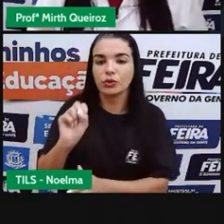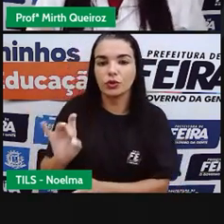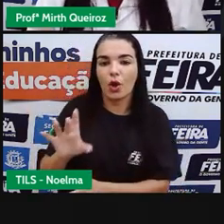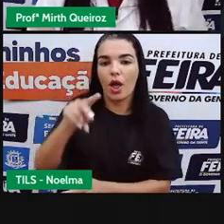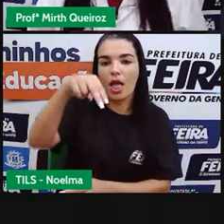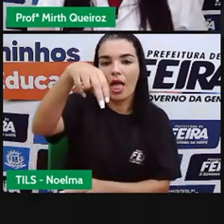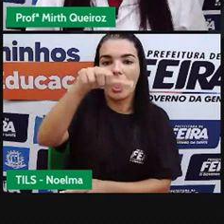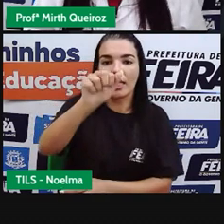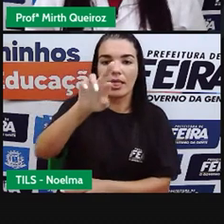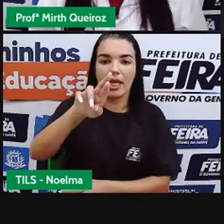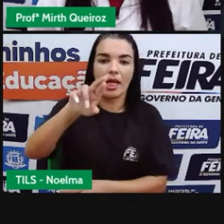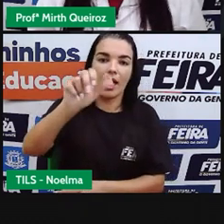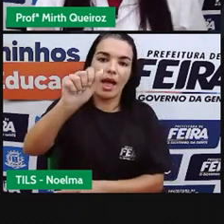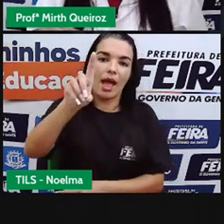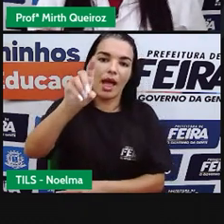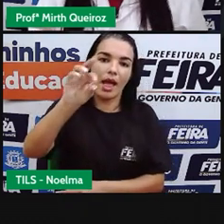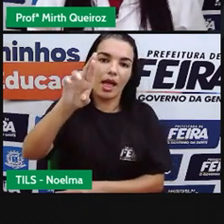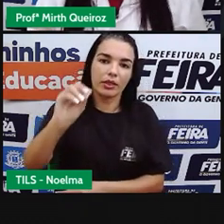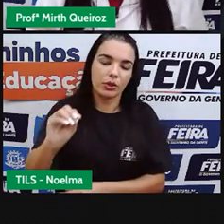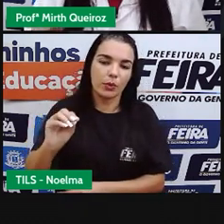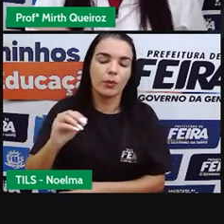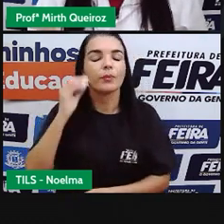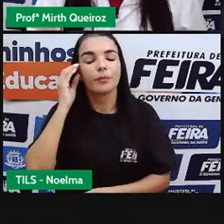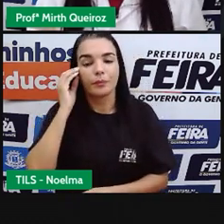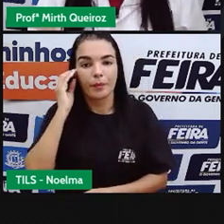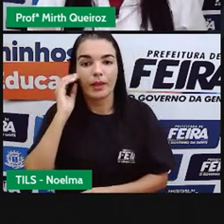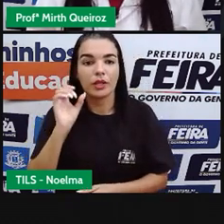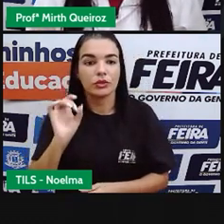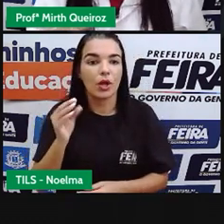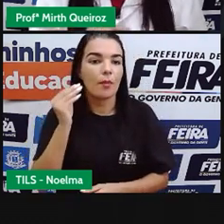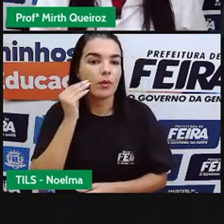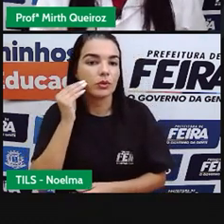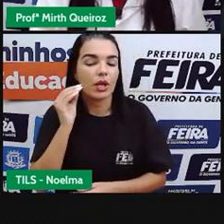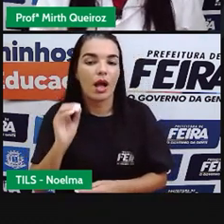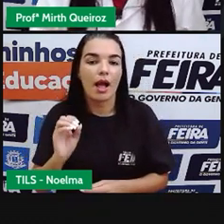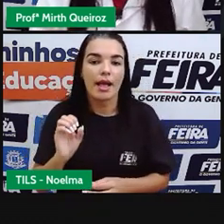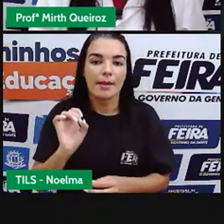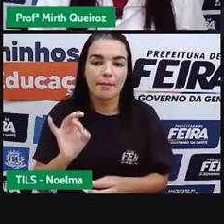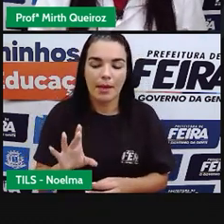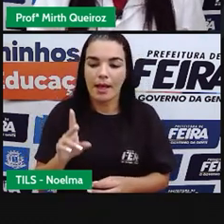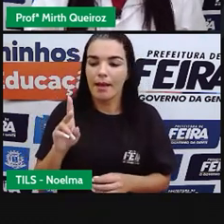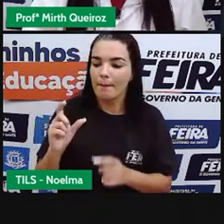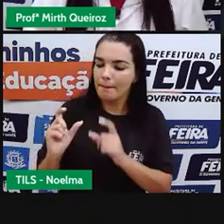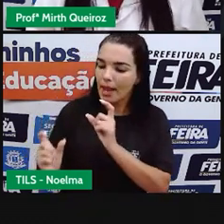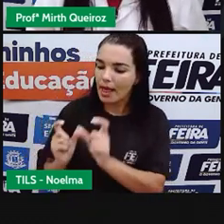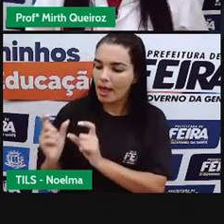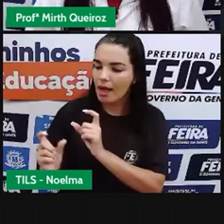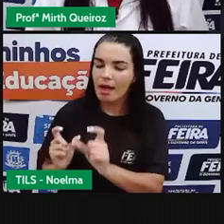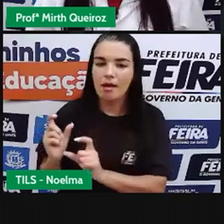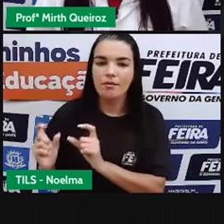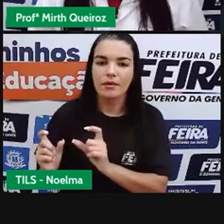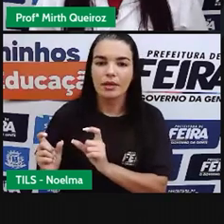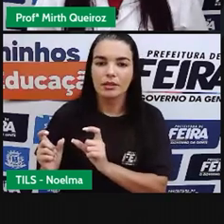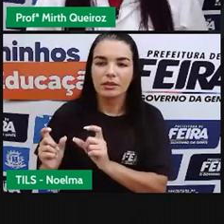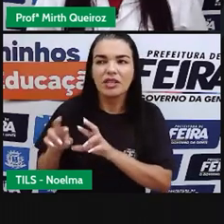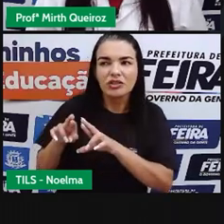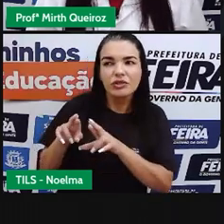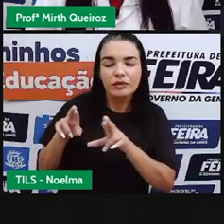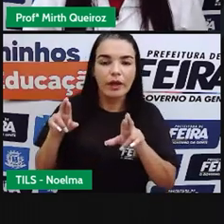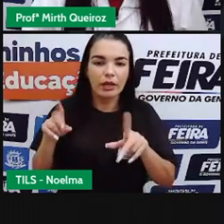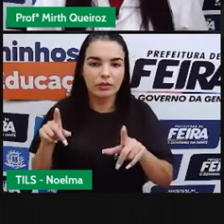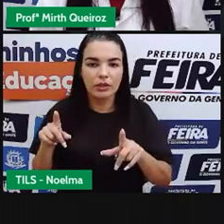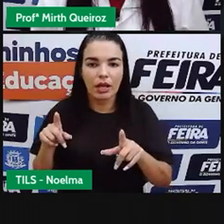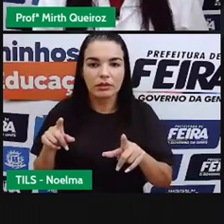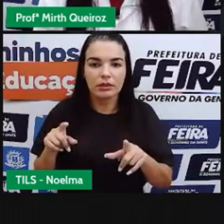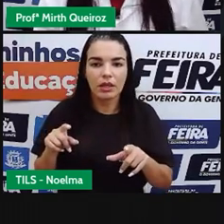vai transmitir, vai reproduzir sem utilizar exatamente as palavras utilizadas pelo personagem, a